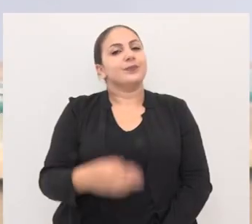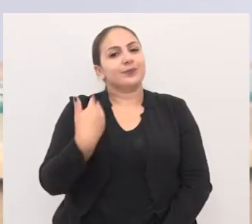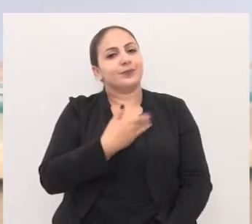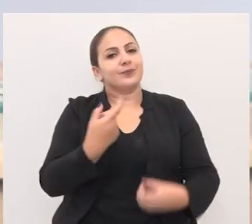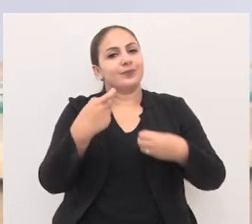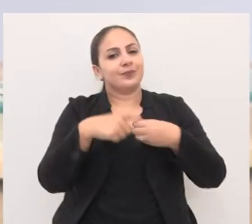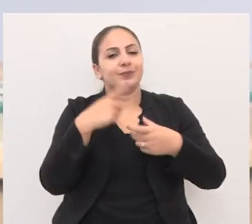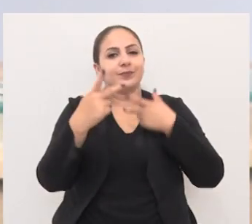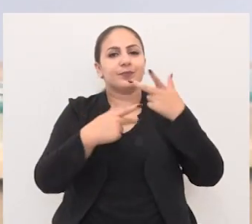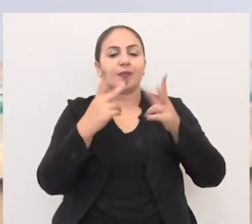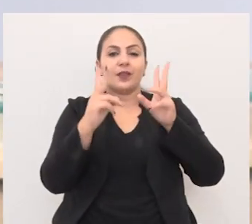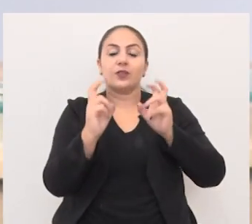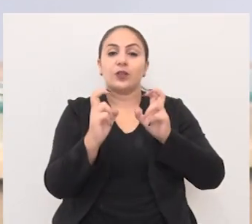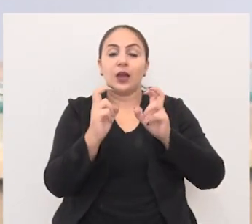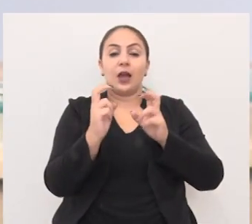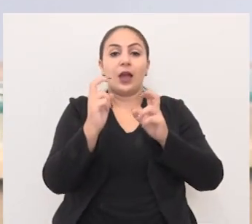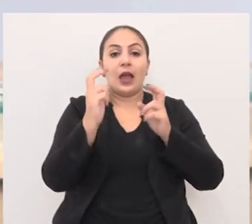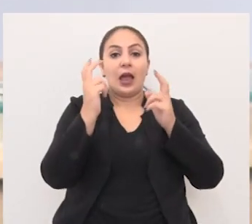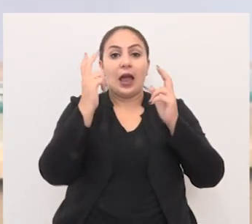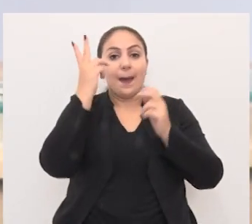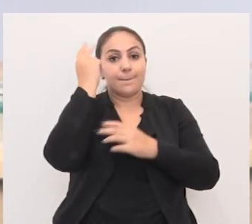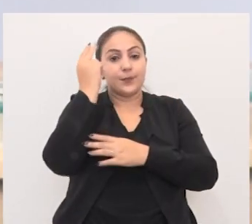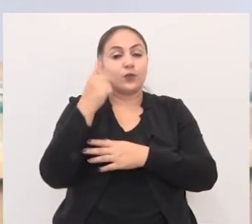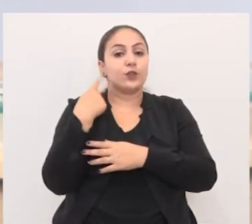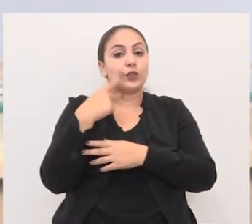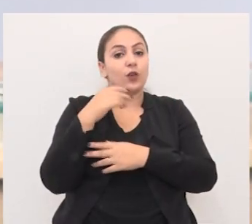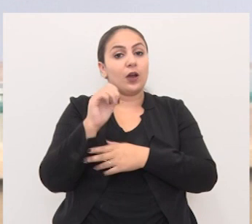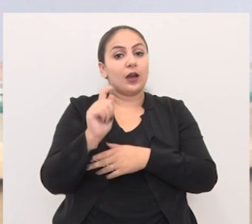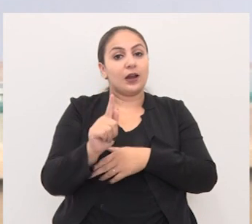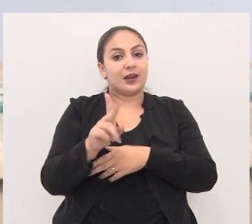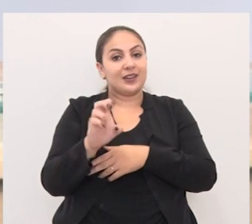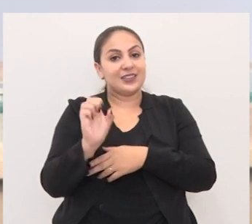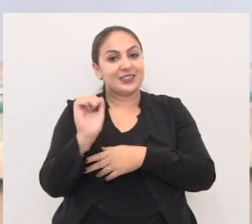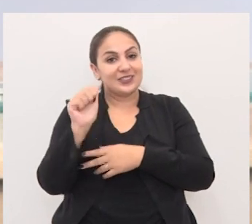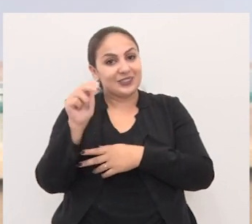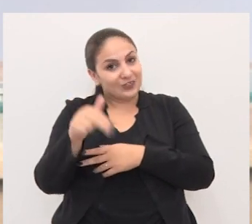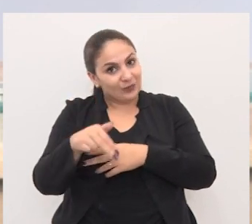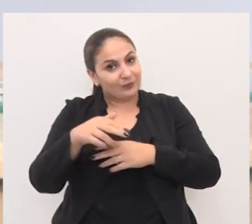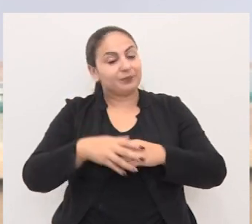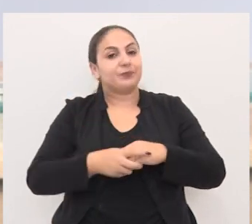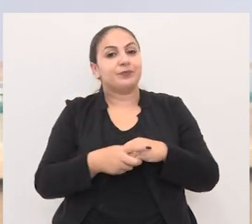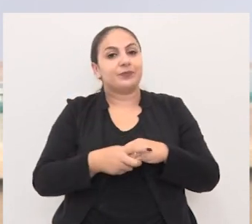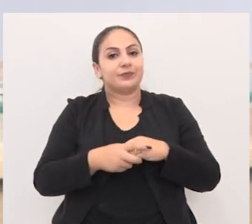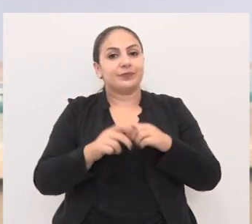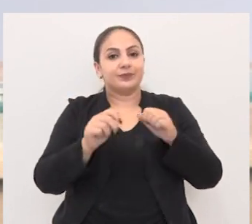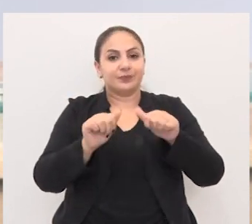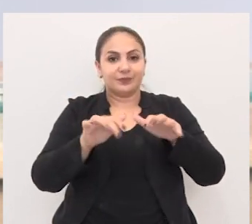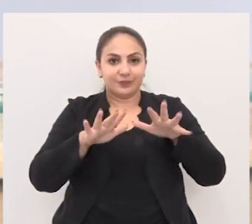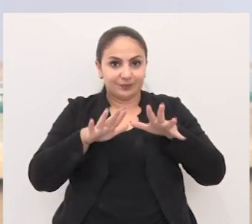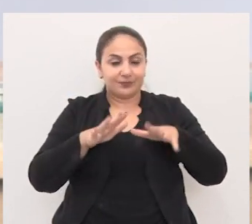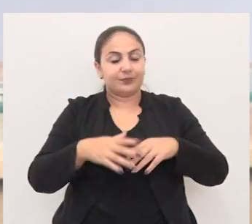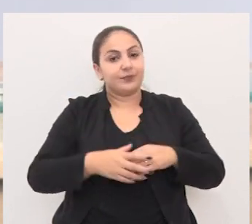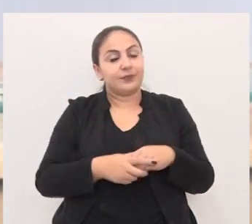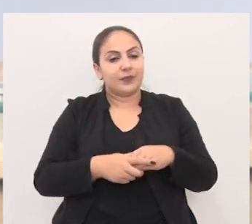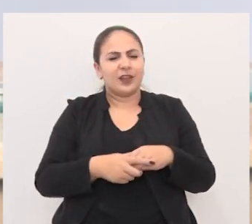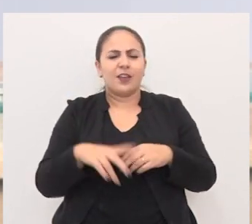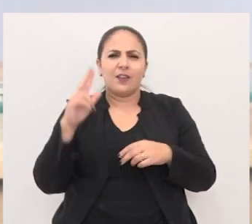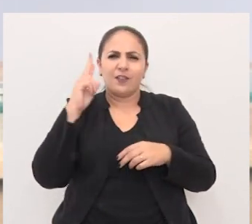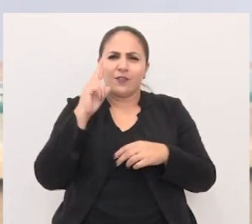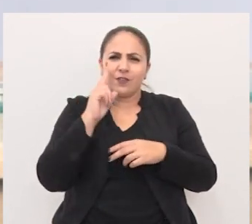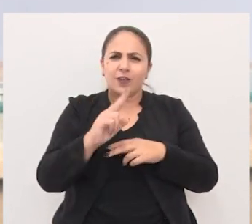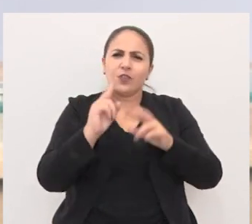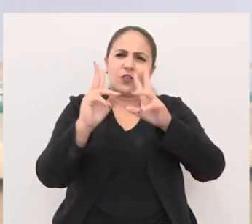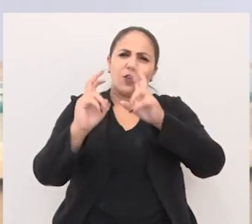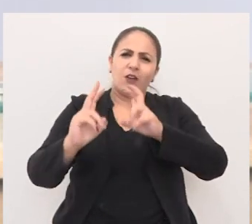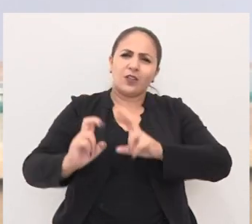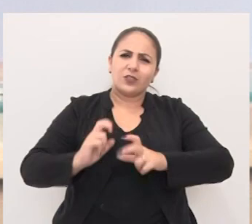Estamos de volta para falar que em abril o vereador Gleison Consalter foi um dos oradores do grande expediente. Reveja